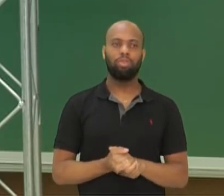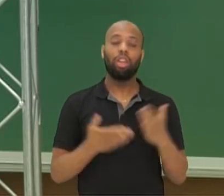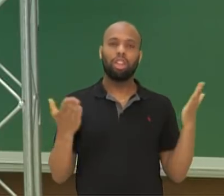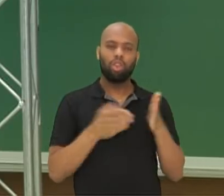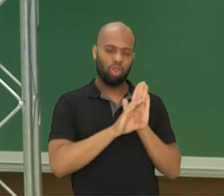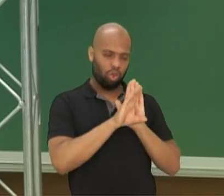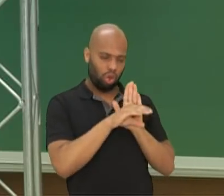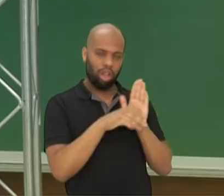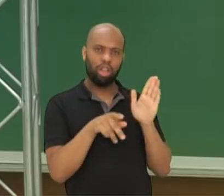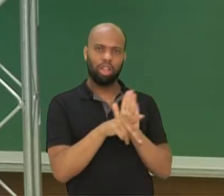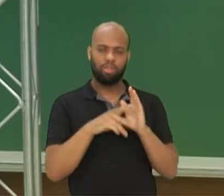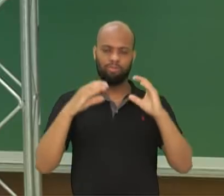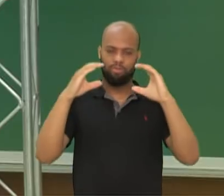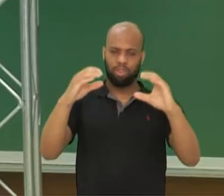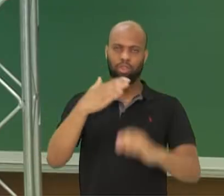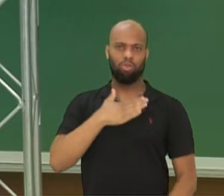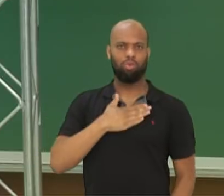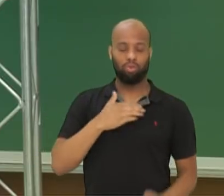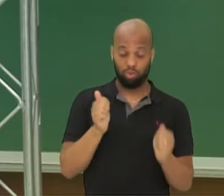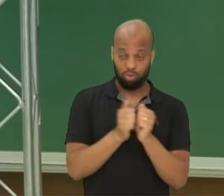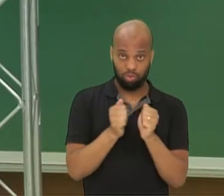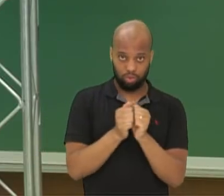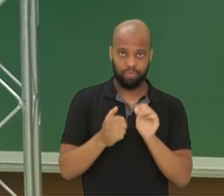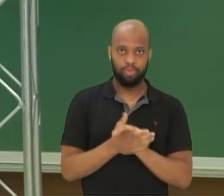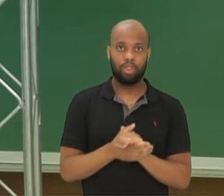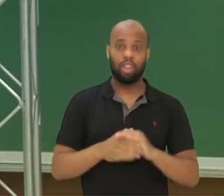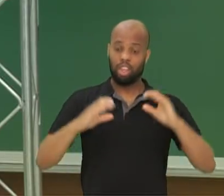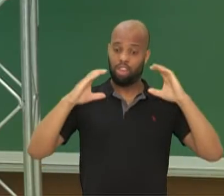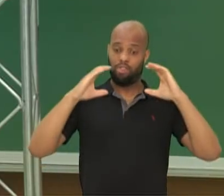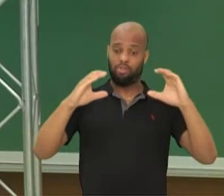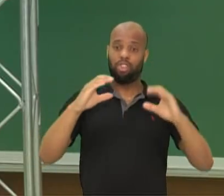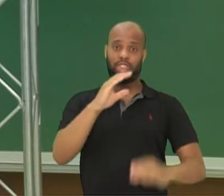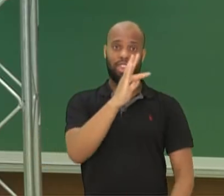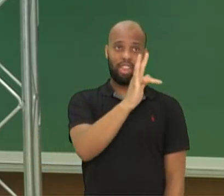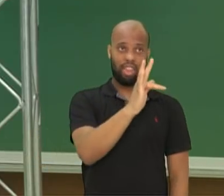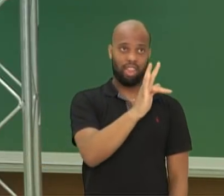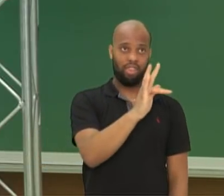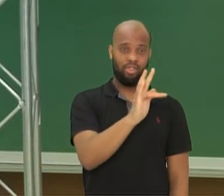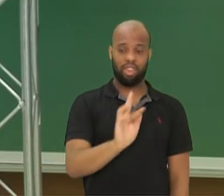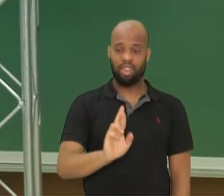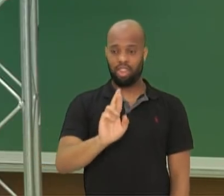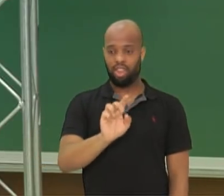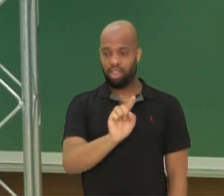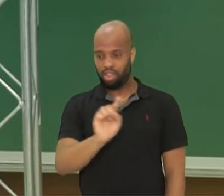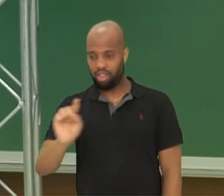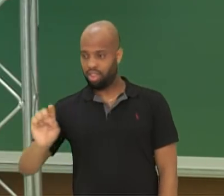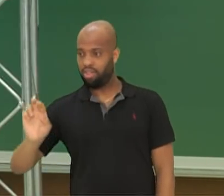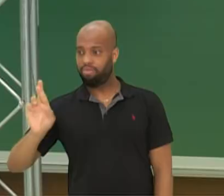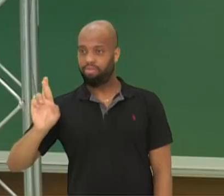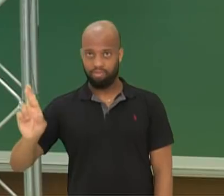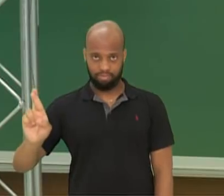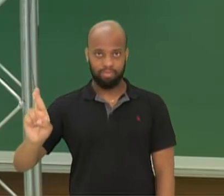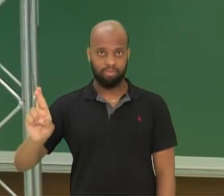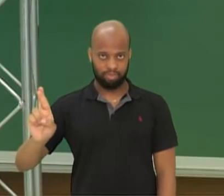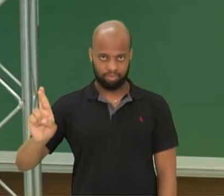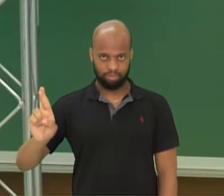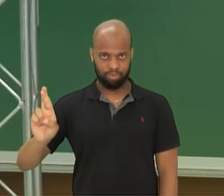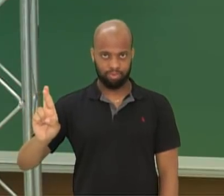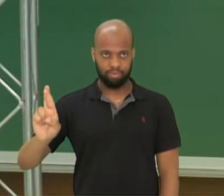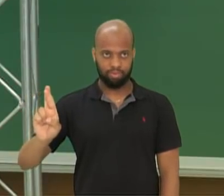Definição de função, comigo na tela. Olha só, a função f de reais, dos reais